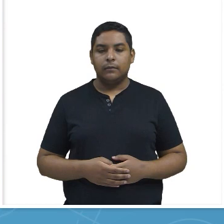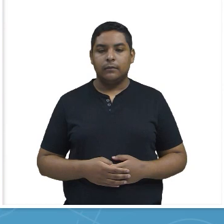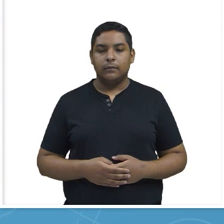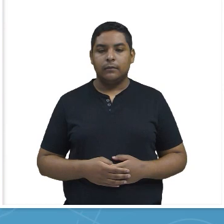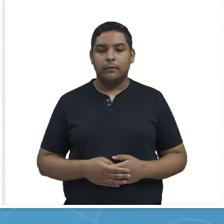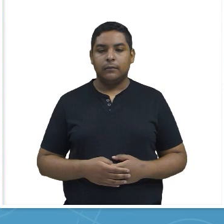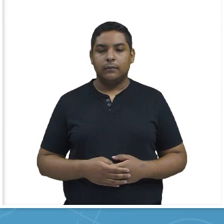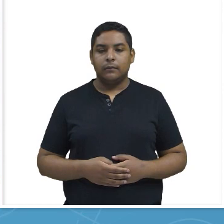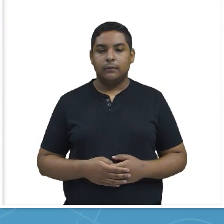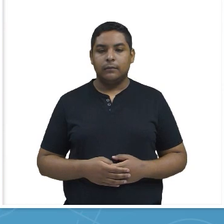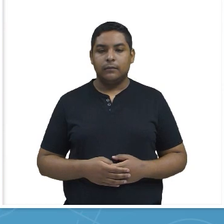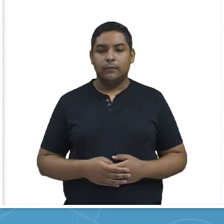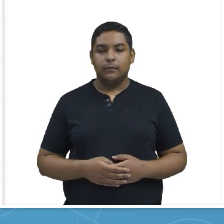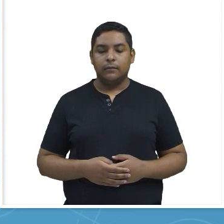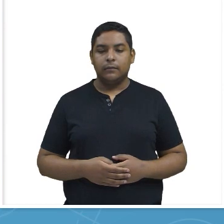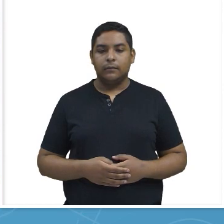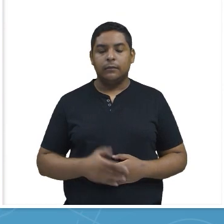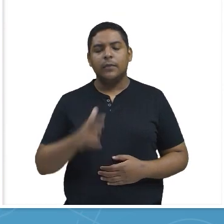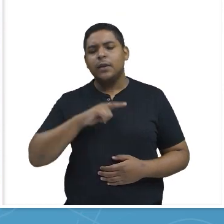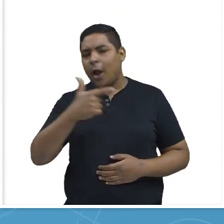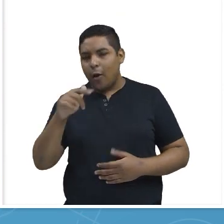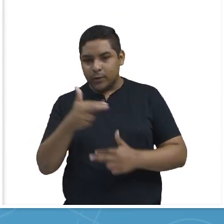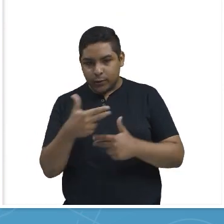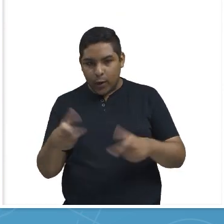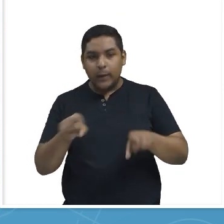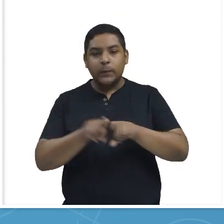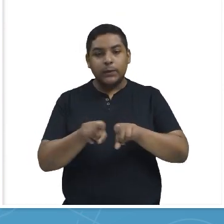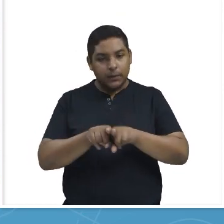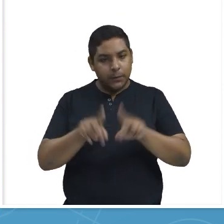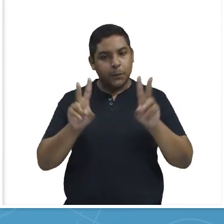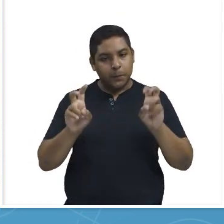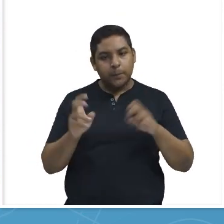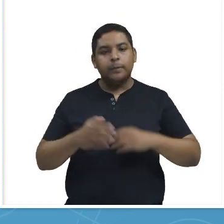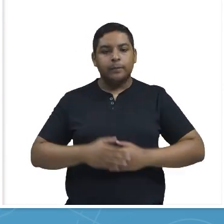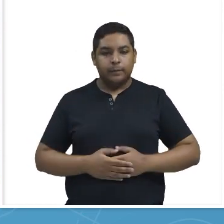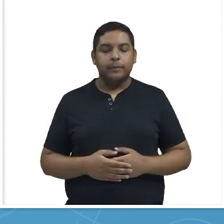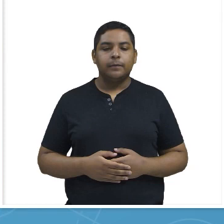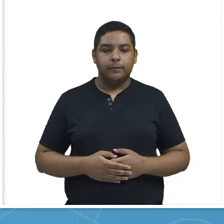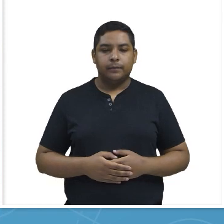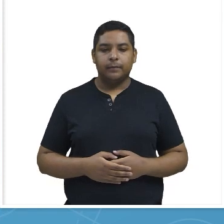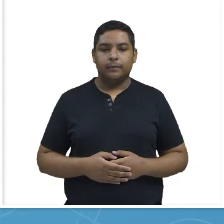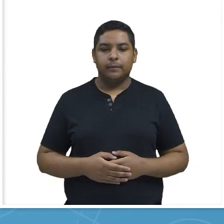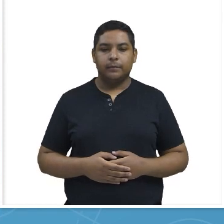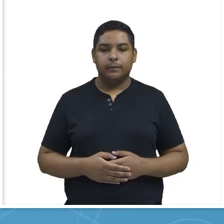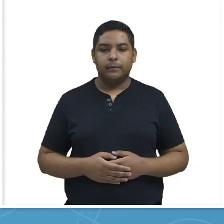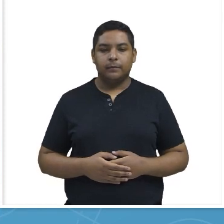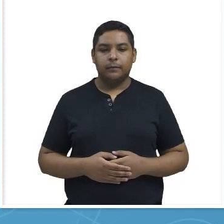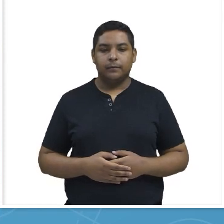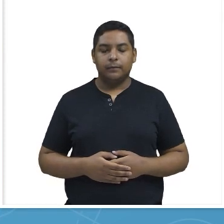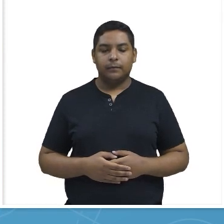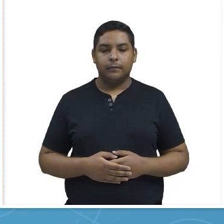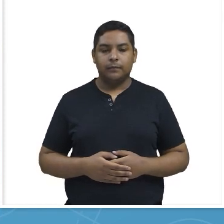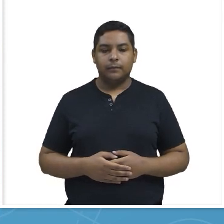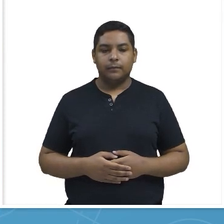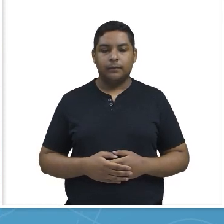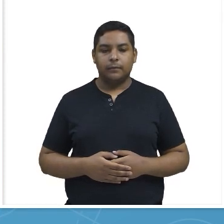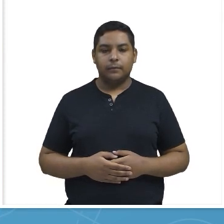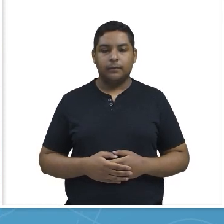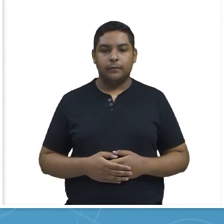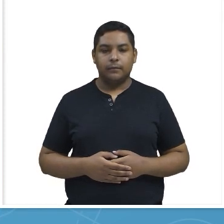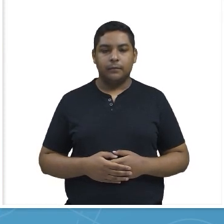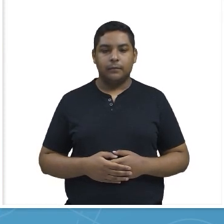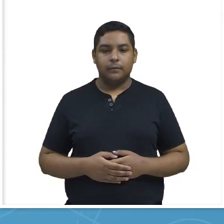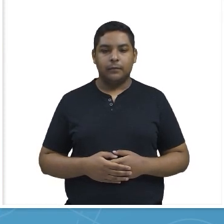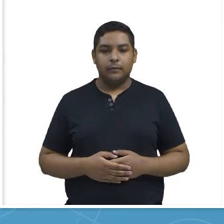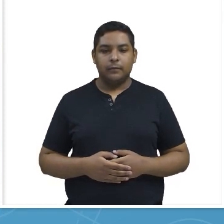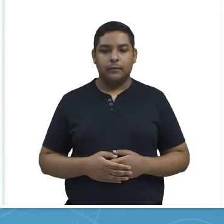Tem mais algumas coisinhas sobre ele, não é? With over 53 million inhabitants, England is by far the